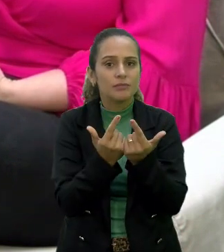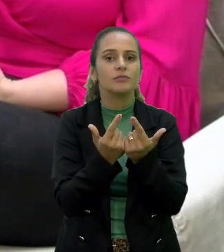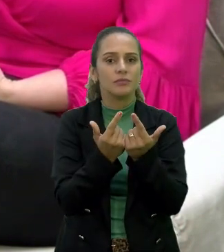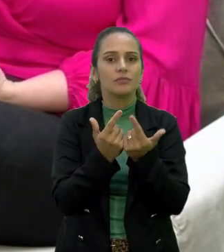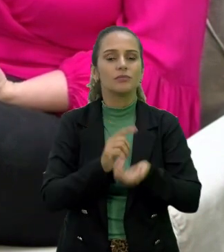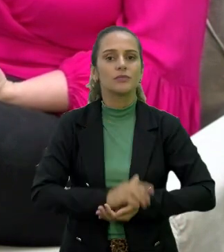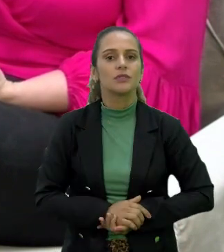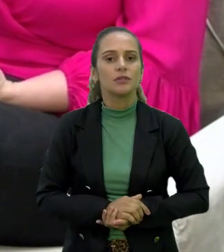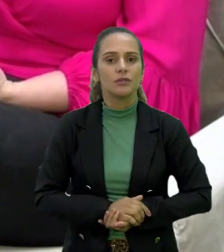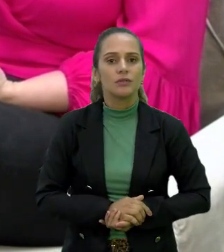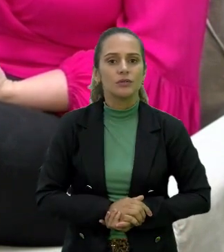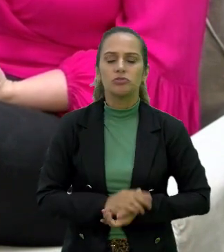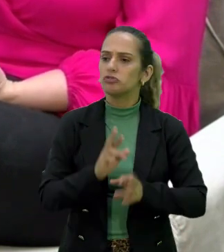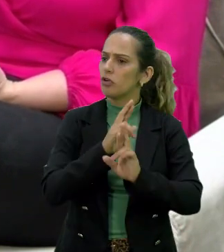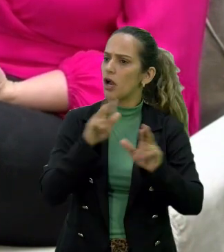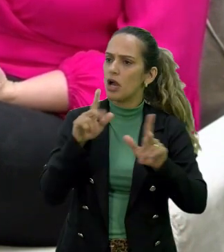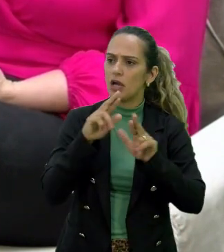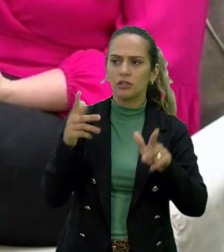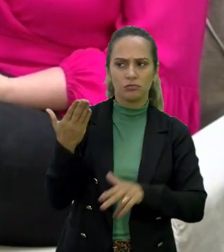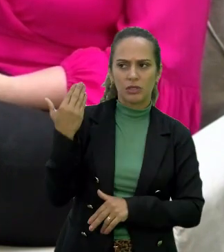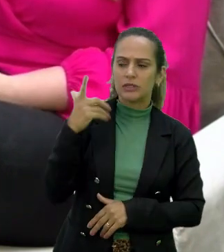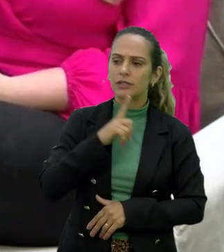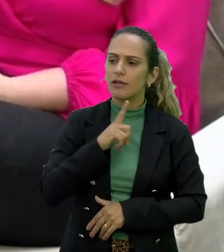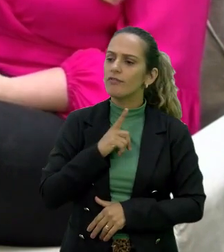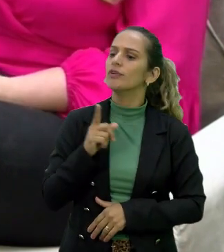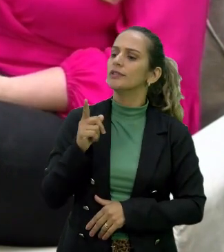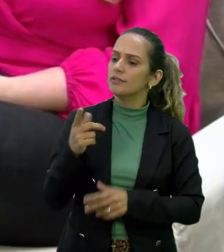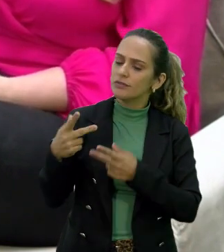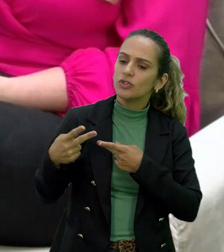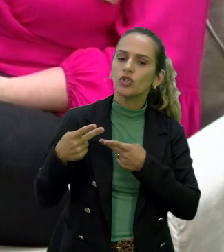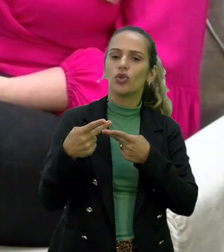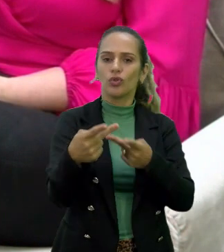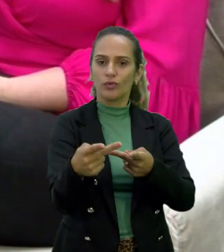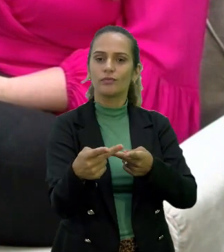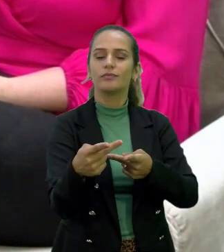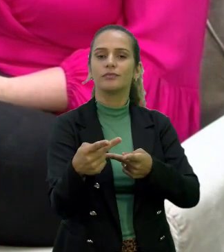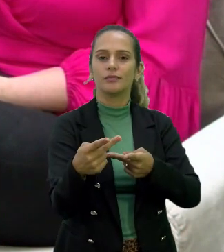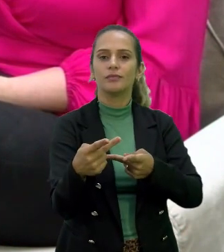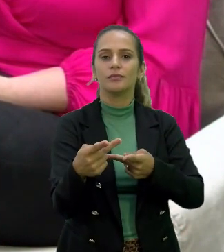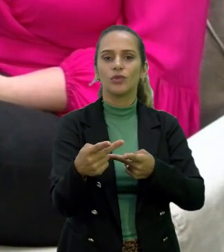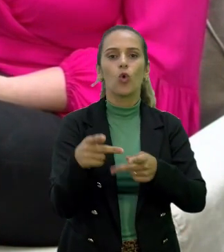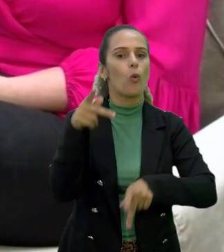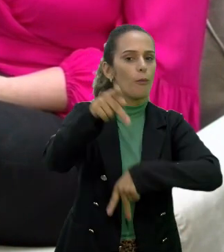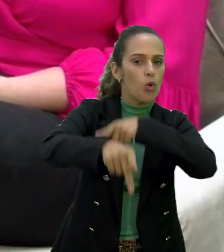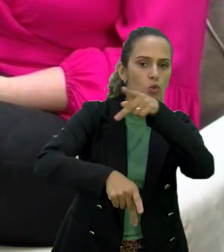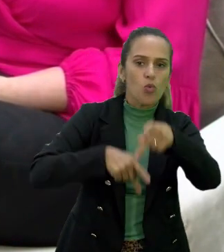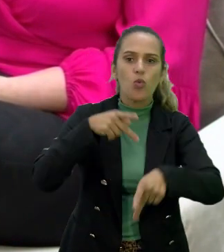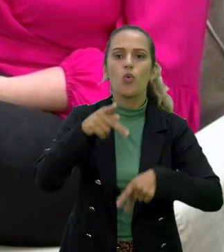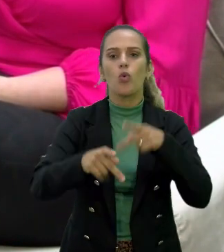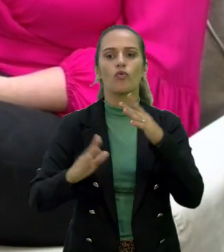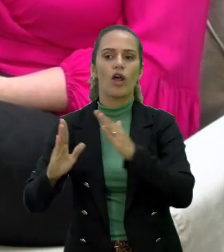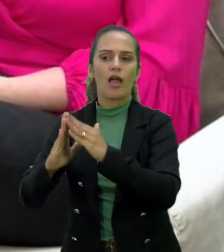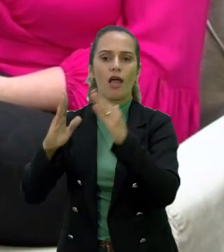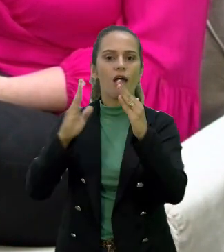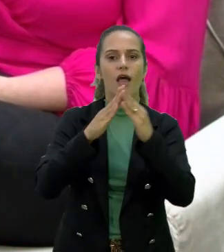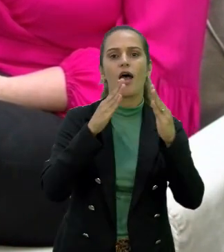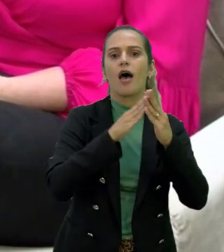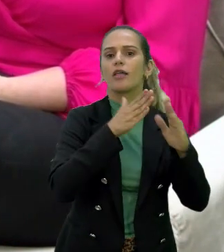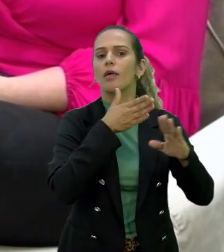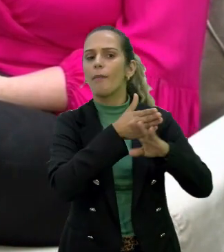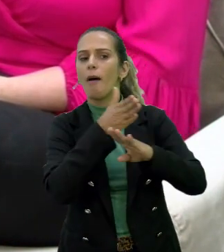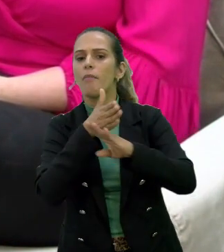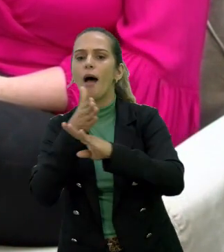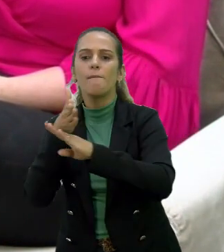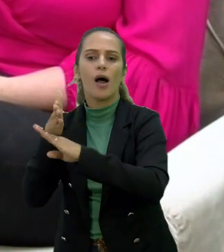essa eleição como eleição totalmente diferente e a senhora visitou o povo visitou as residências